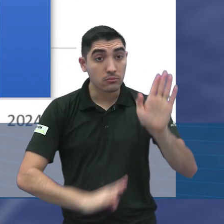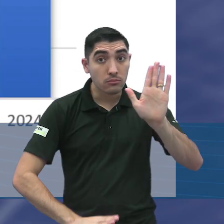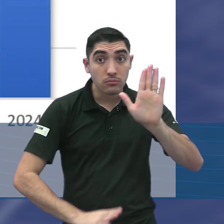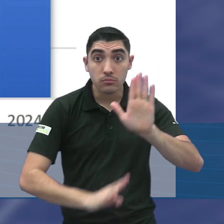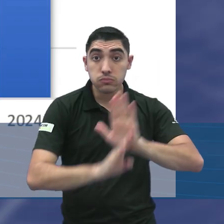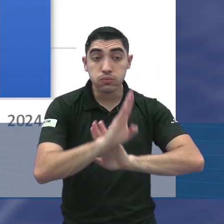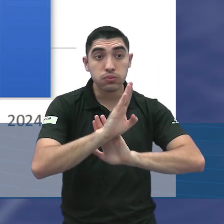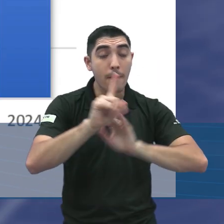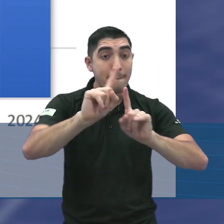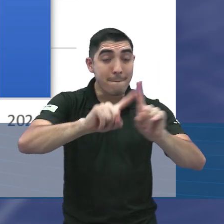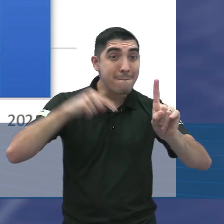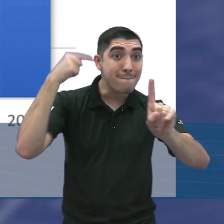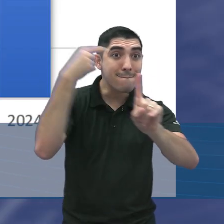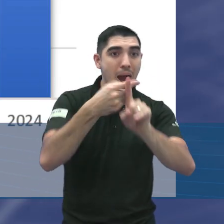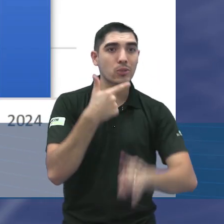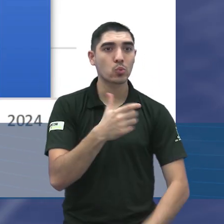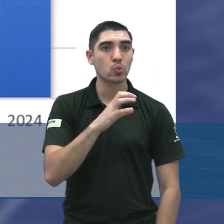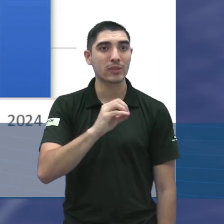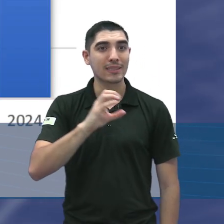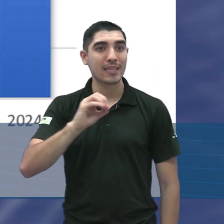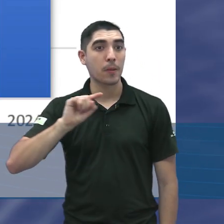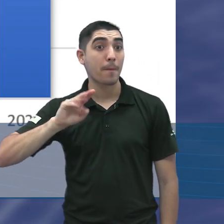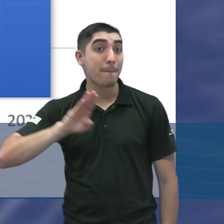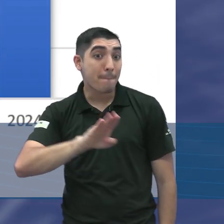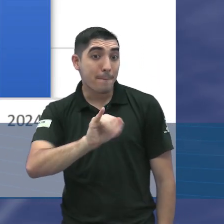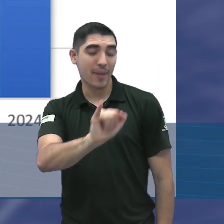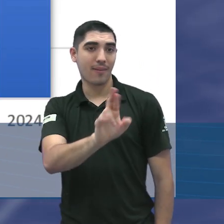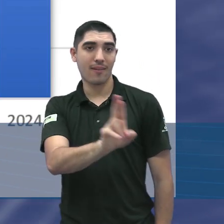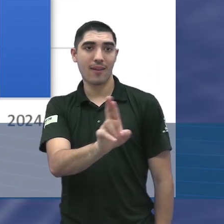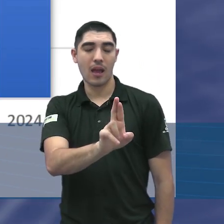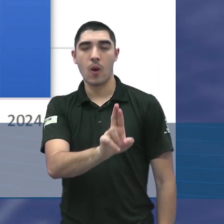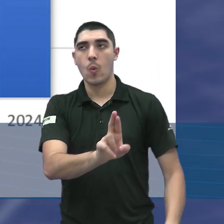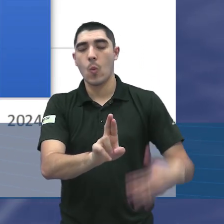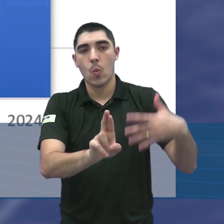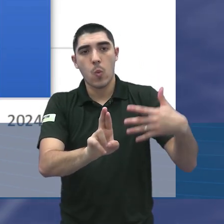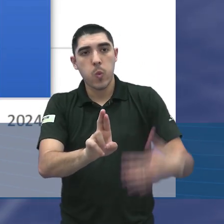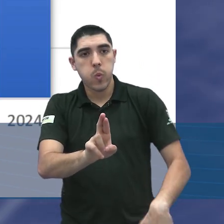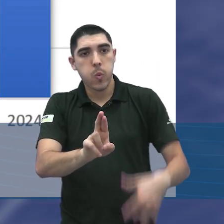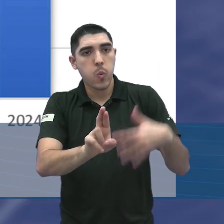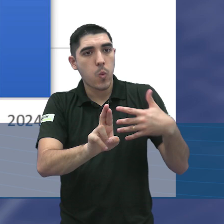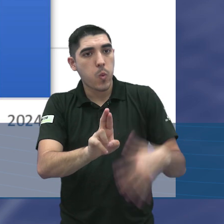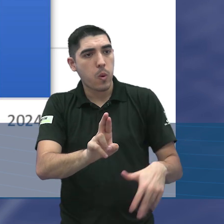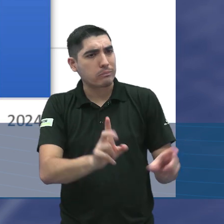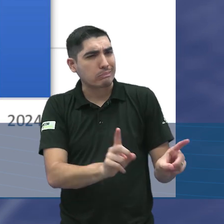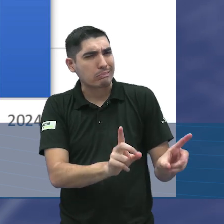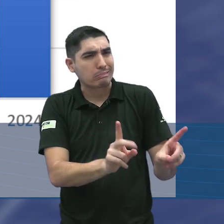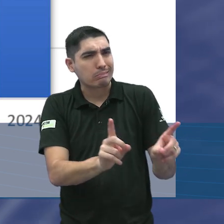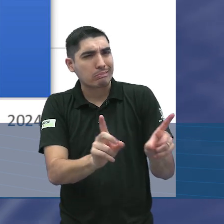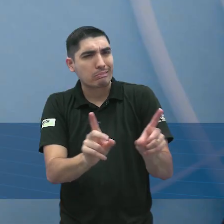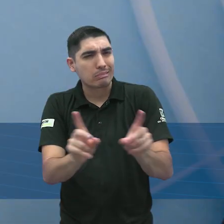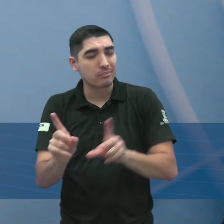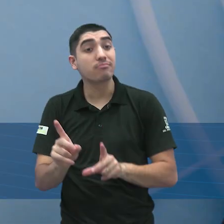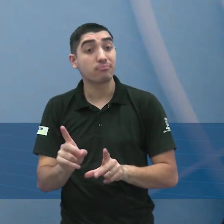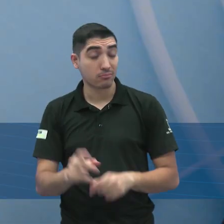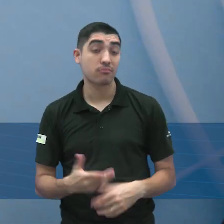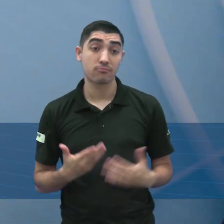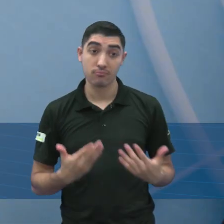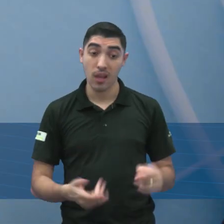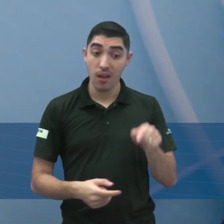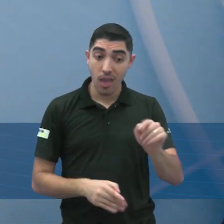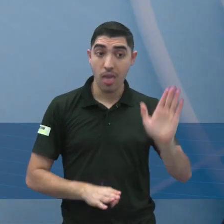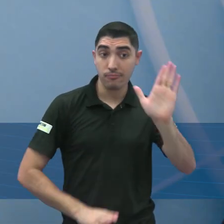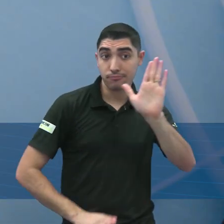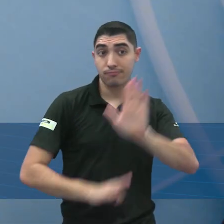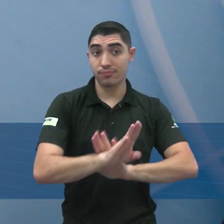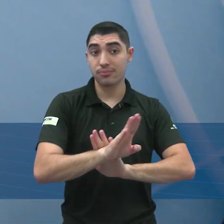brasileiro ultrapassou a marca dos 200 bilhões de reais, gente. É muita coisa, né, em vendas. Um avanço